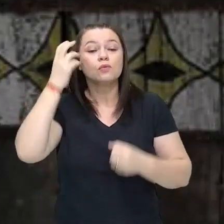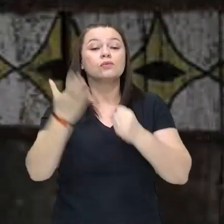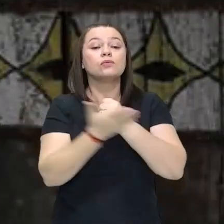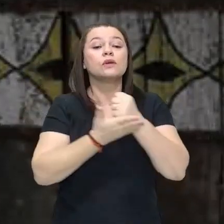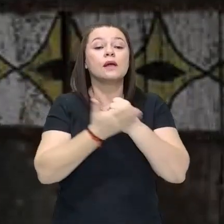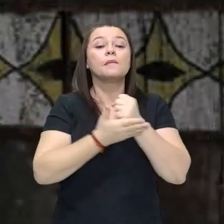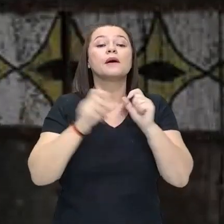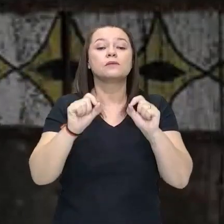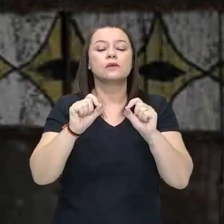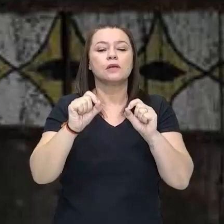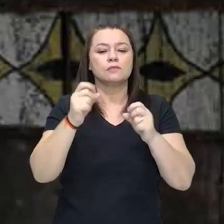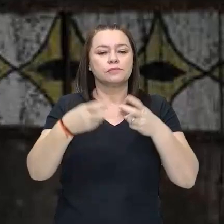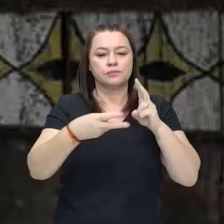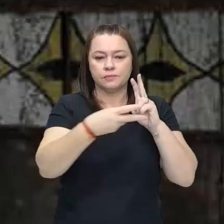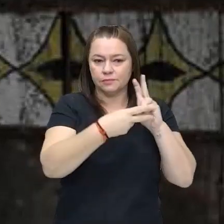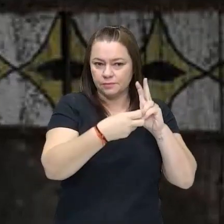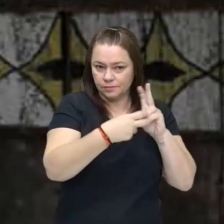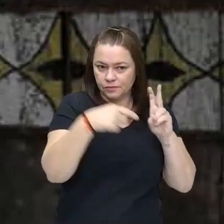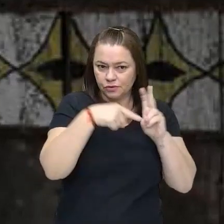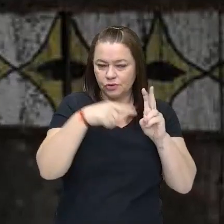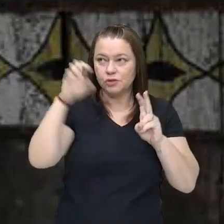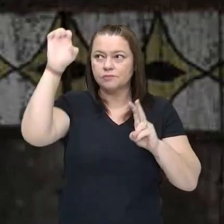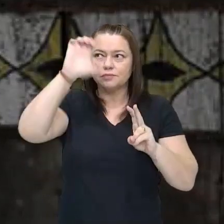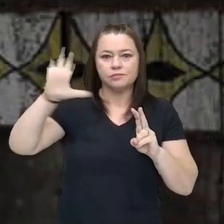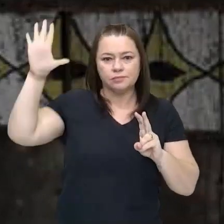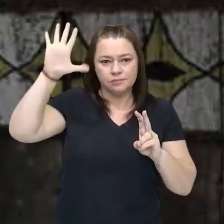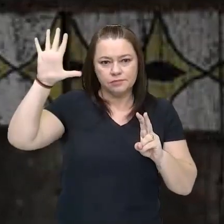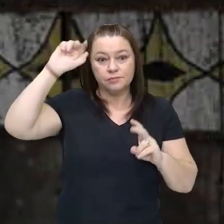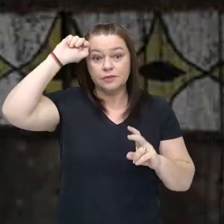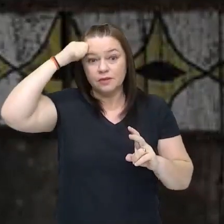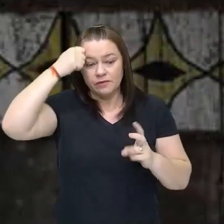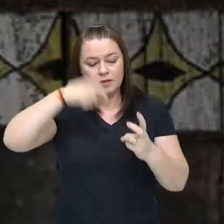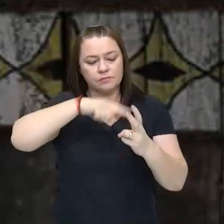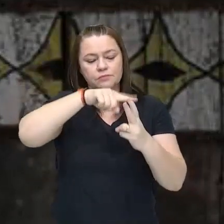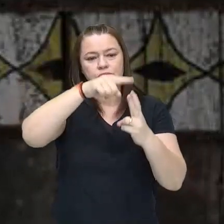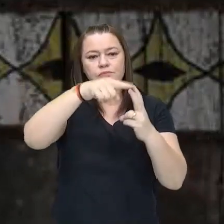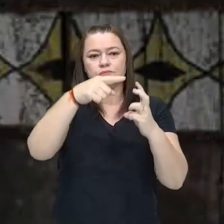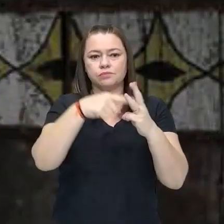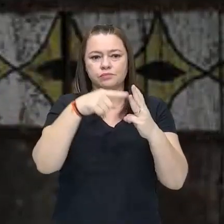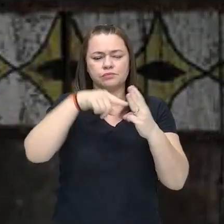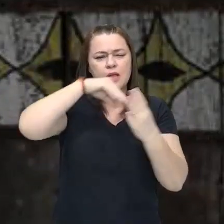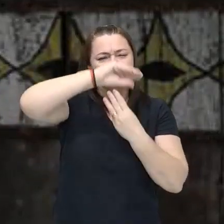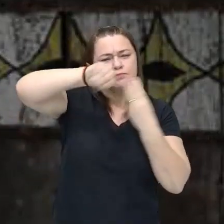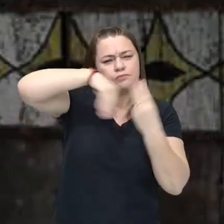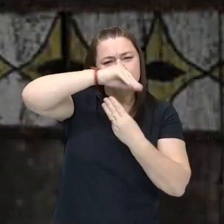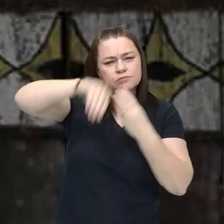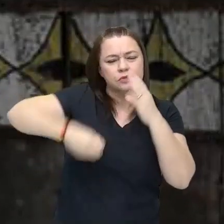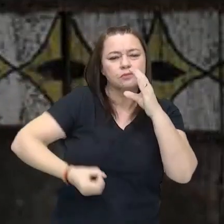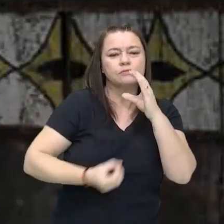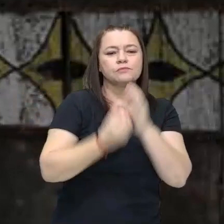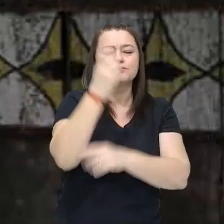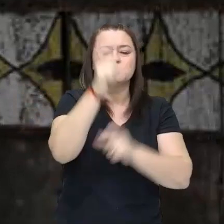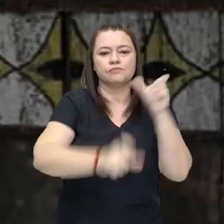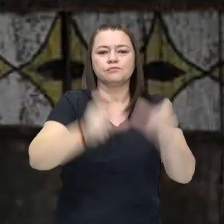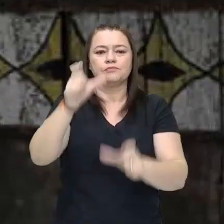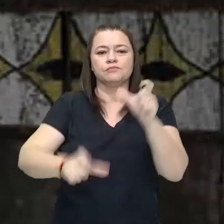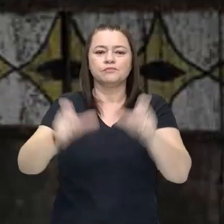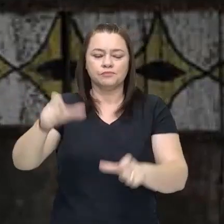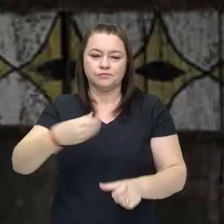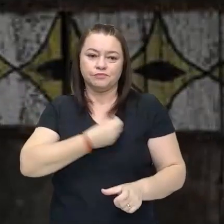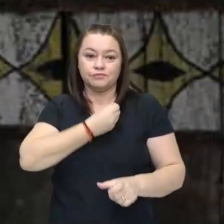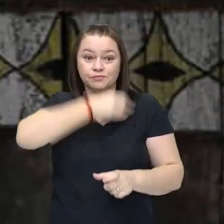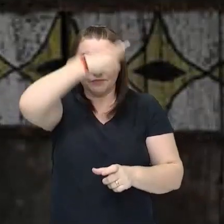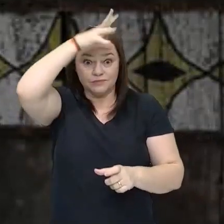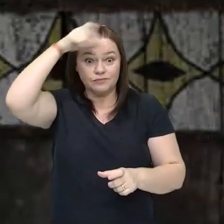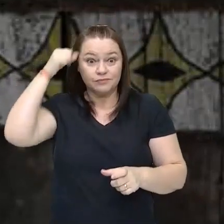Nossa base é a base indígena, europeia e africana. É um hibridismo, é uma mistura de culturas. Lembra disso? Claro que